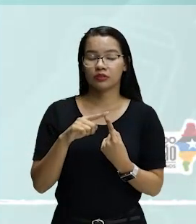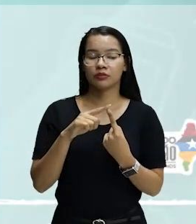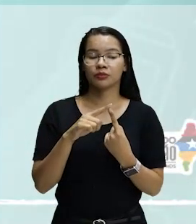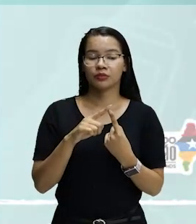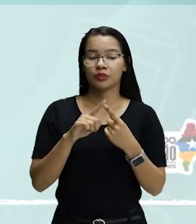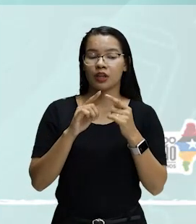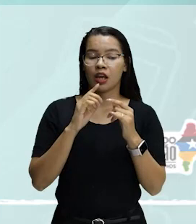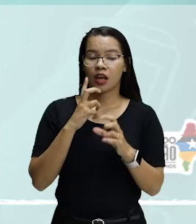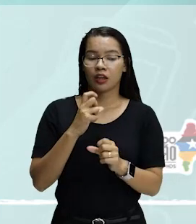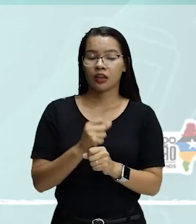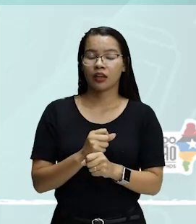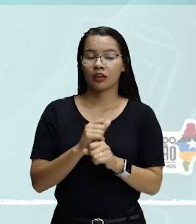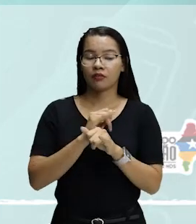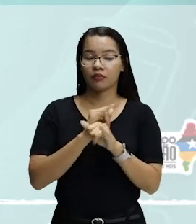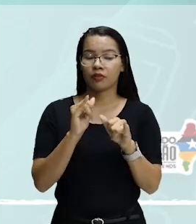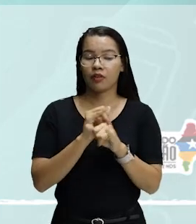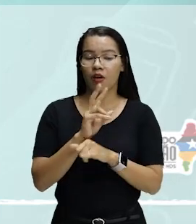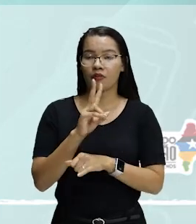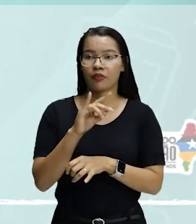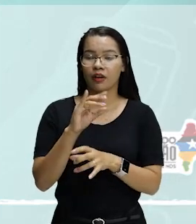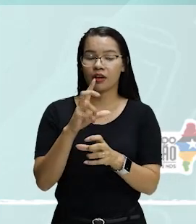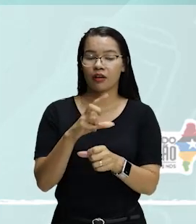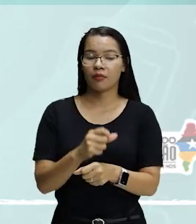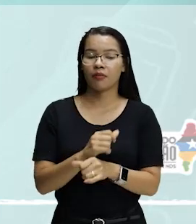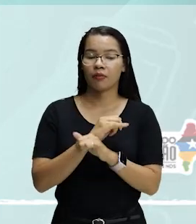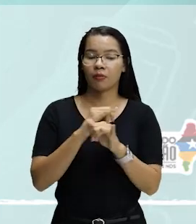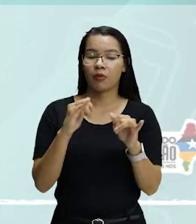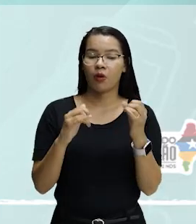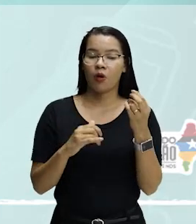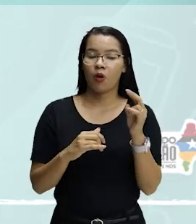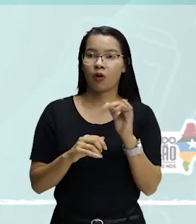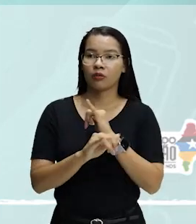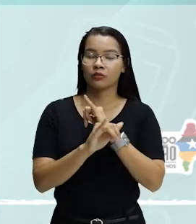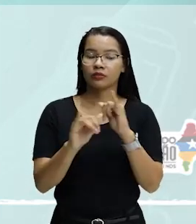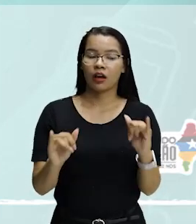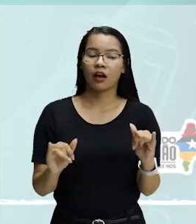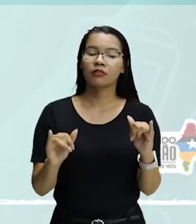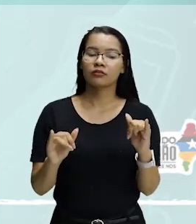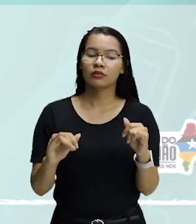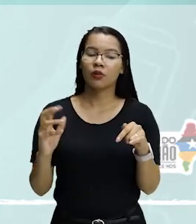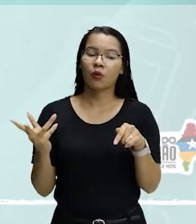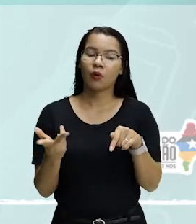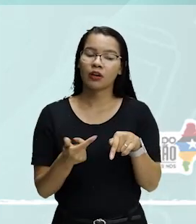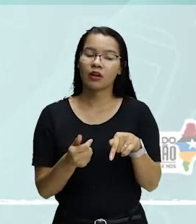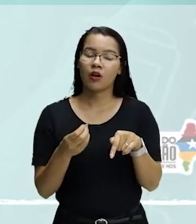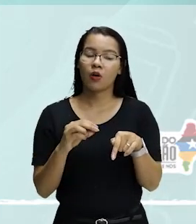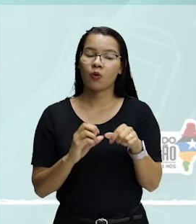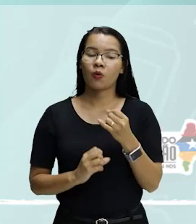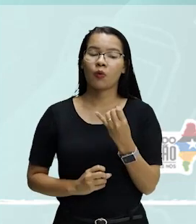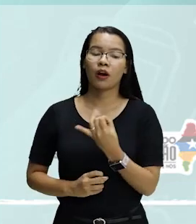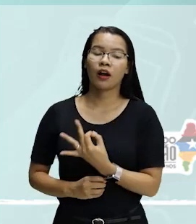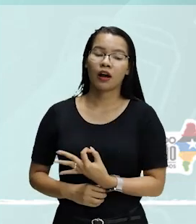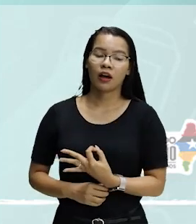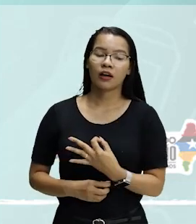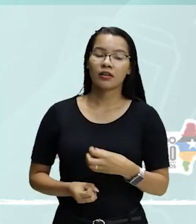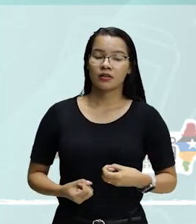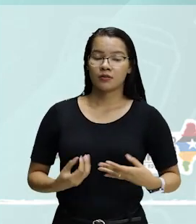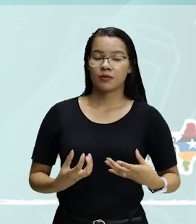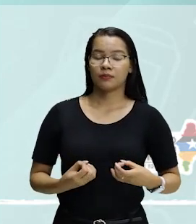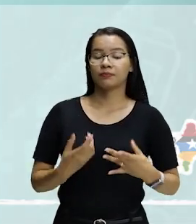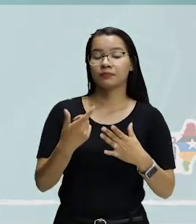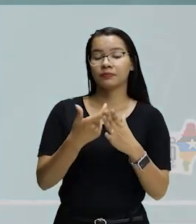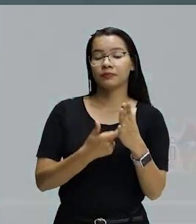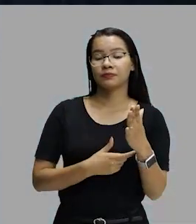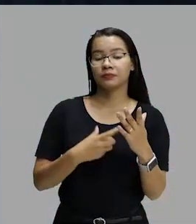resumir informações ou dados qualitativos e quantitativos expressos no texto original. E confundido